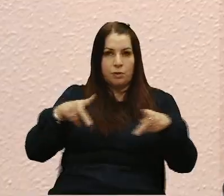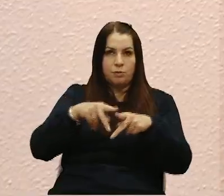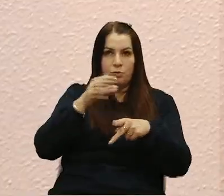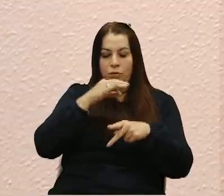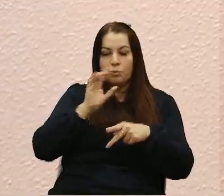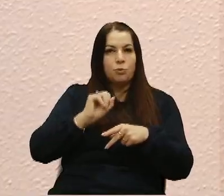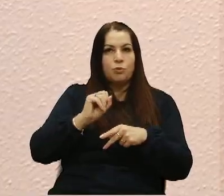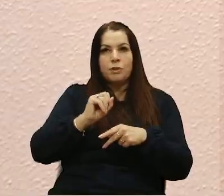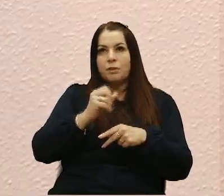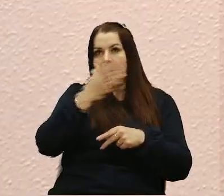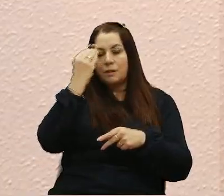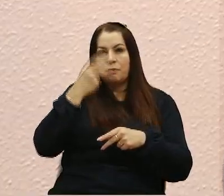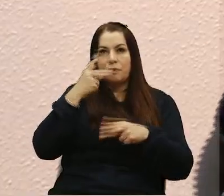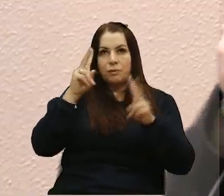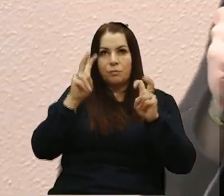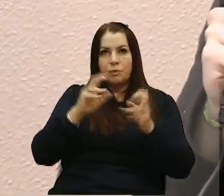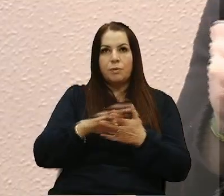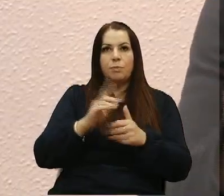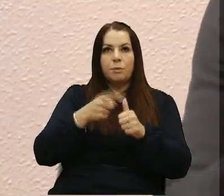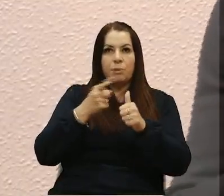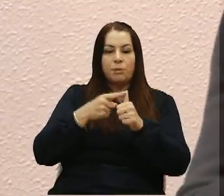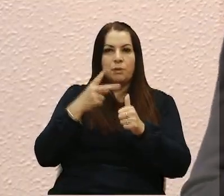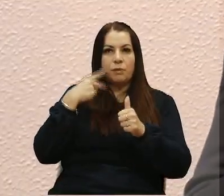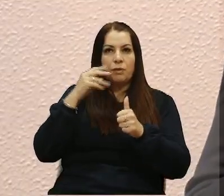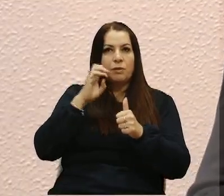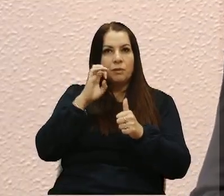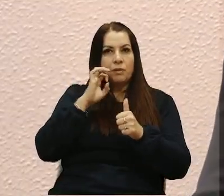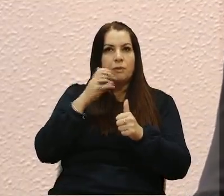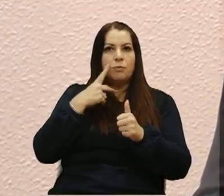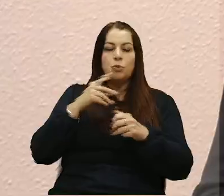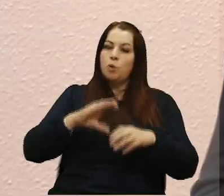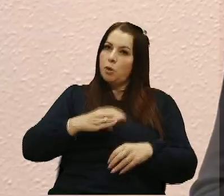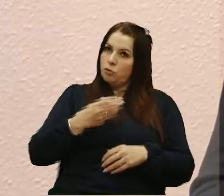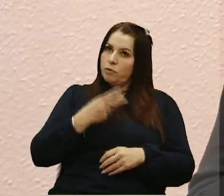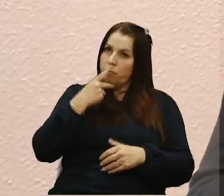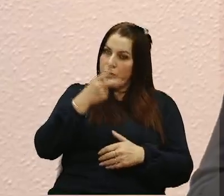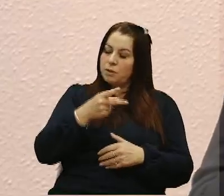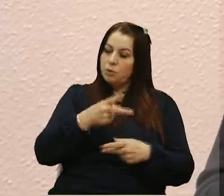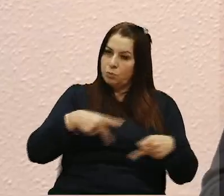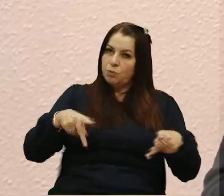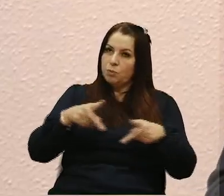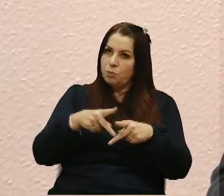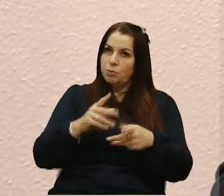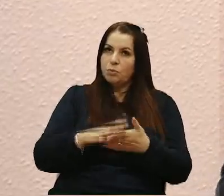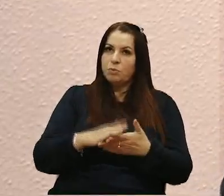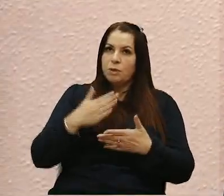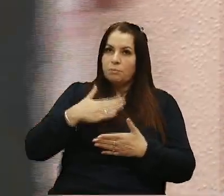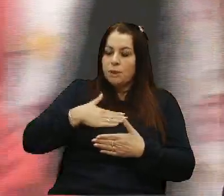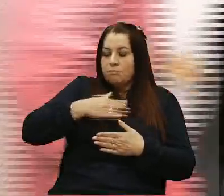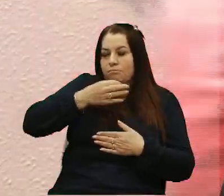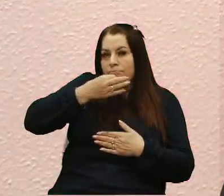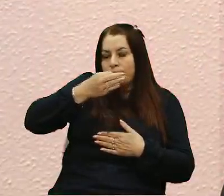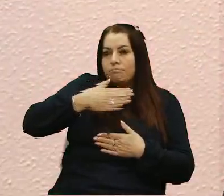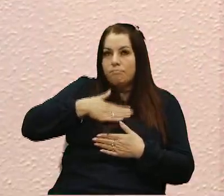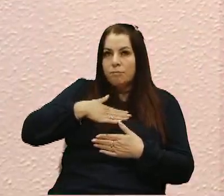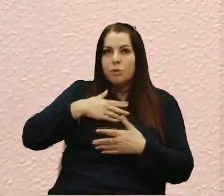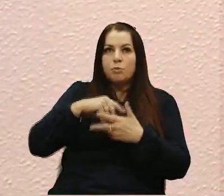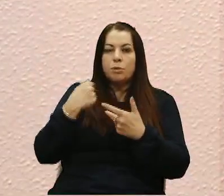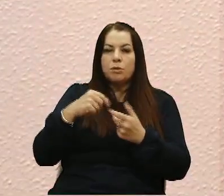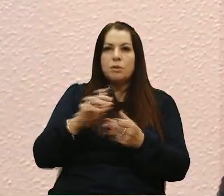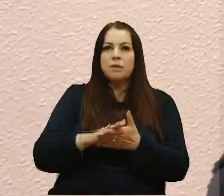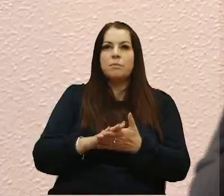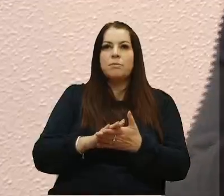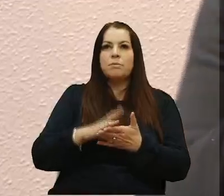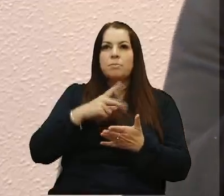poderia deixar de tratar esse assunto. Primeiro, a vereadora Estela dizer que a senhora é muito corajosa a falar isso em público, porque, na minha concepção, nós precisamos,